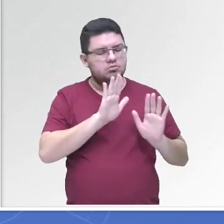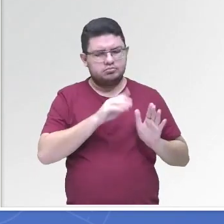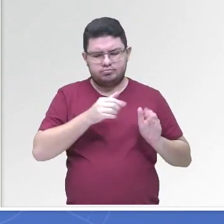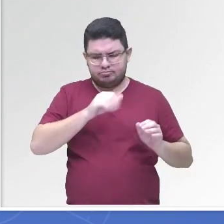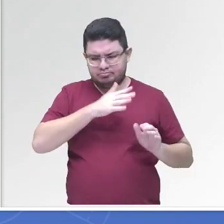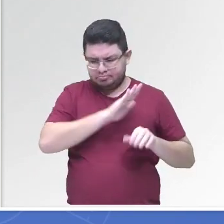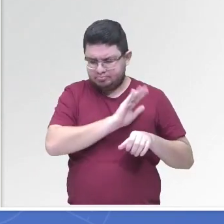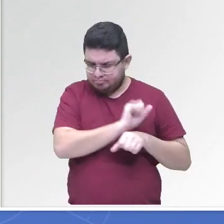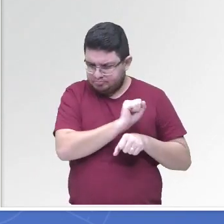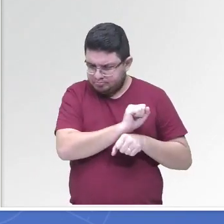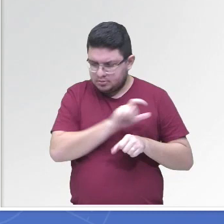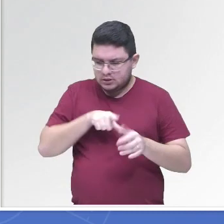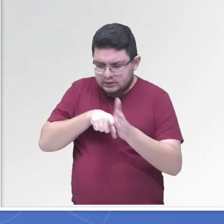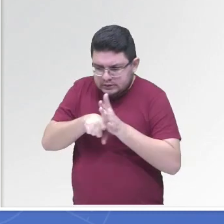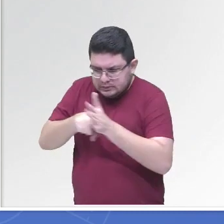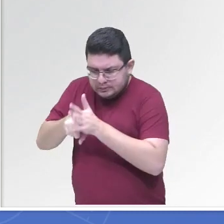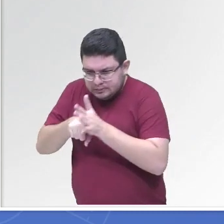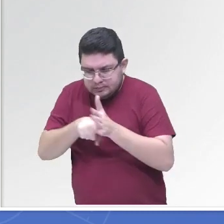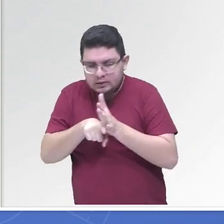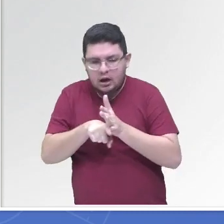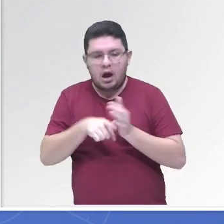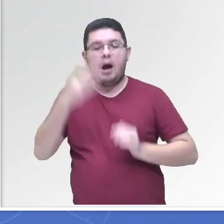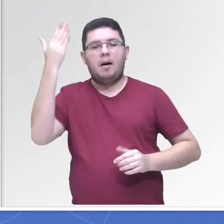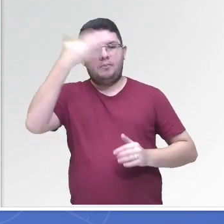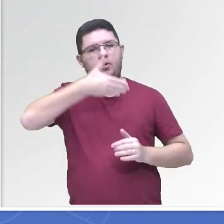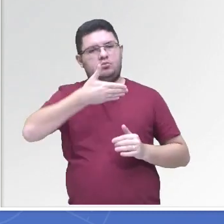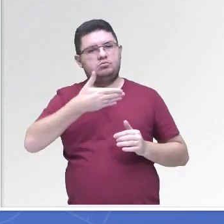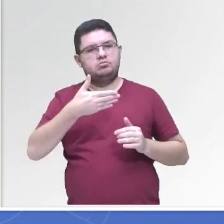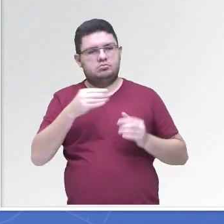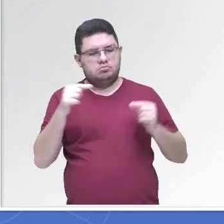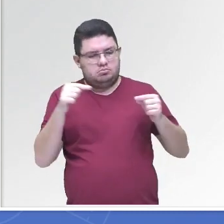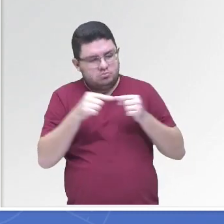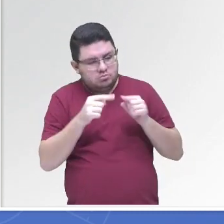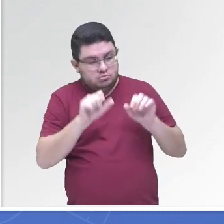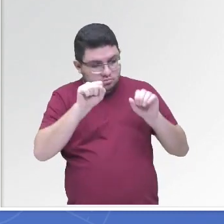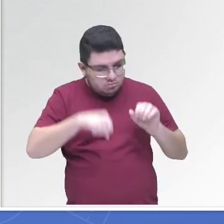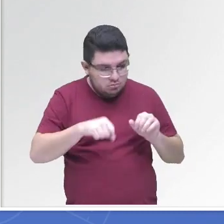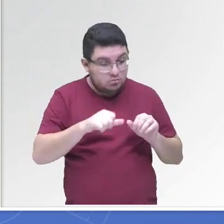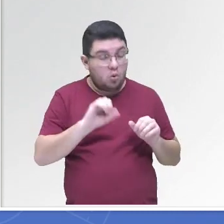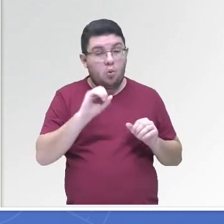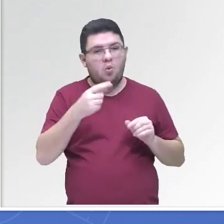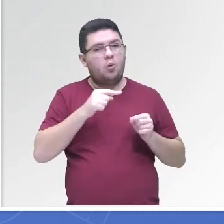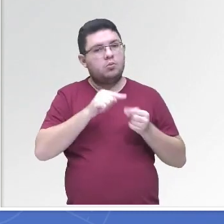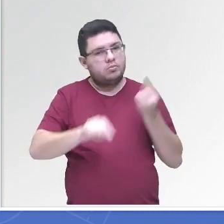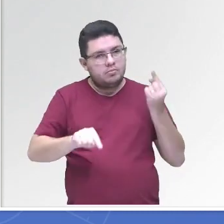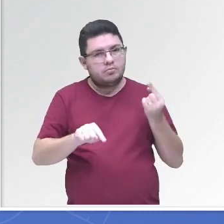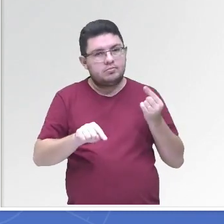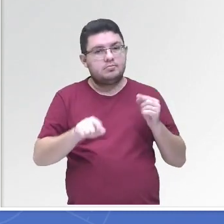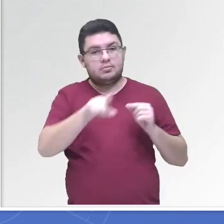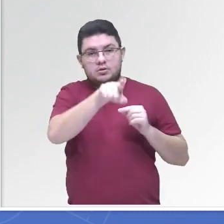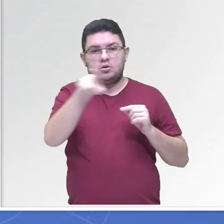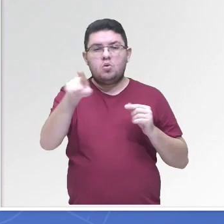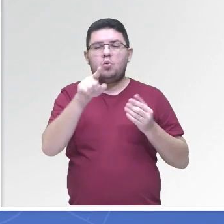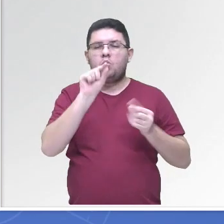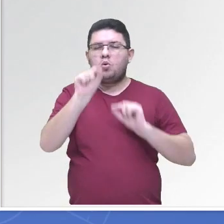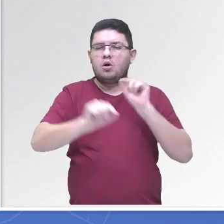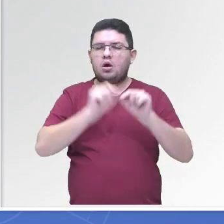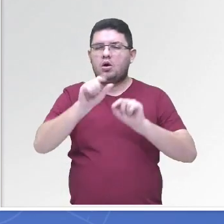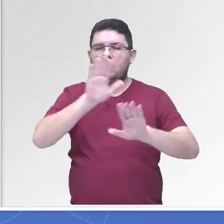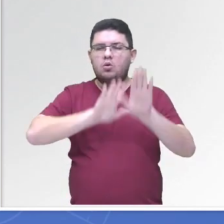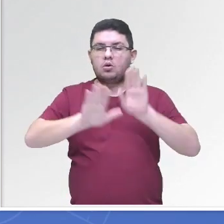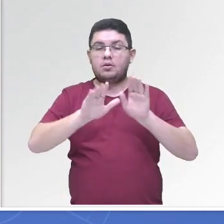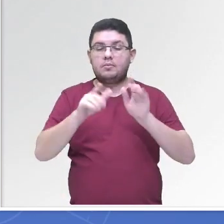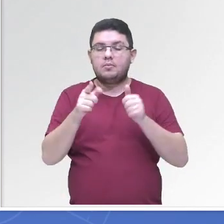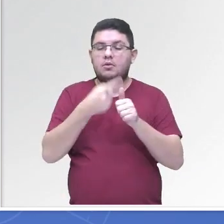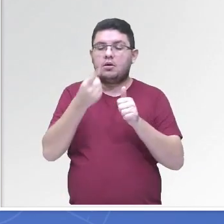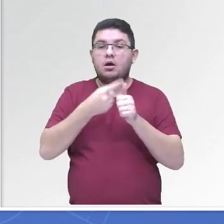primeiro. A fake news hoje, ela está espalhada e a gente pode resolver isso. De que maneira? Com informação, tá? Então, se você